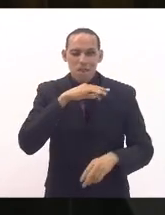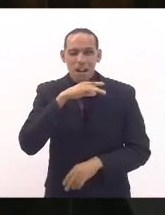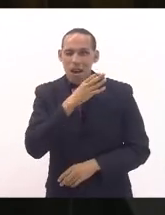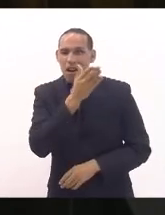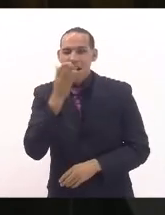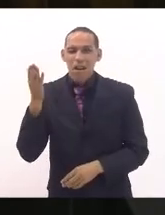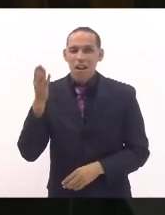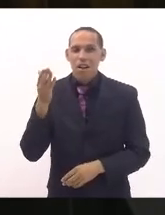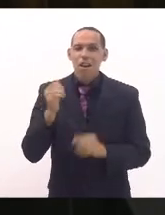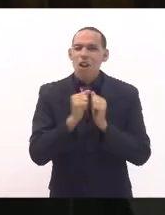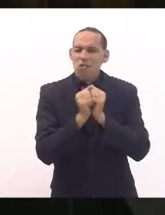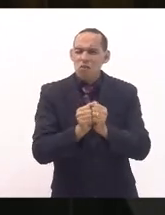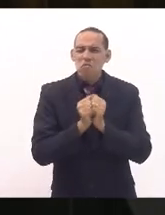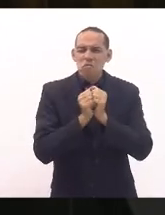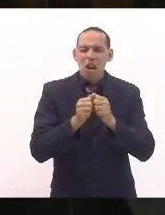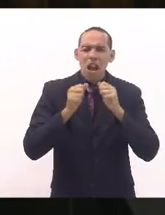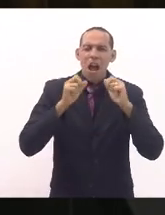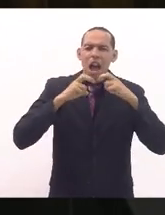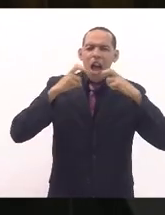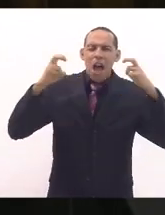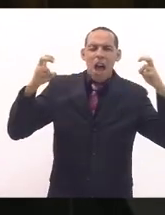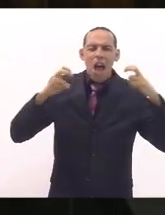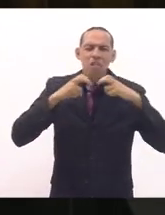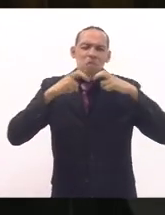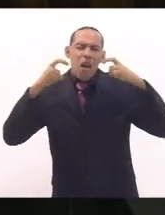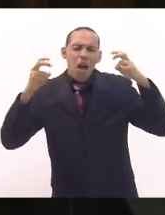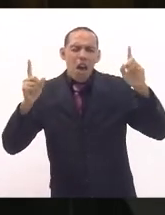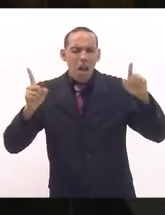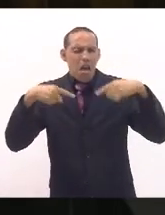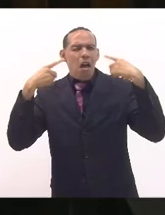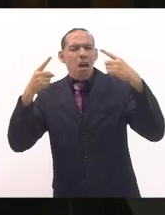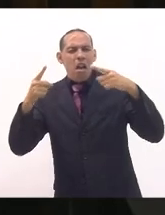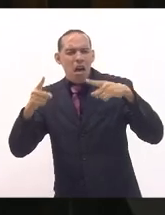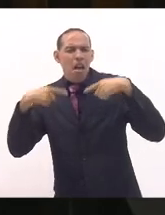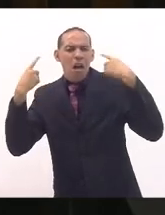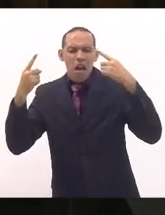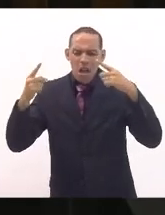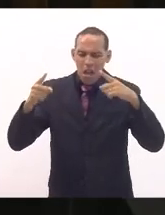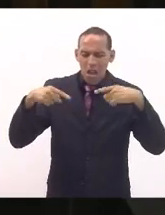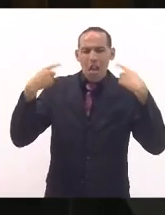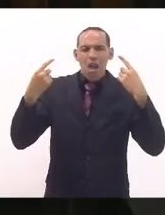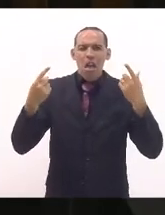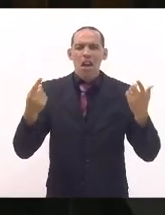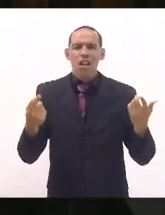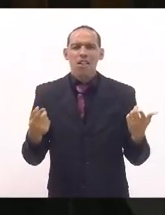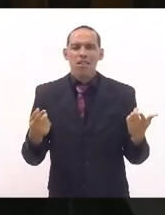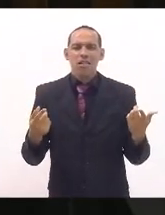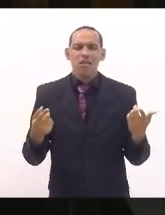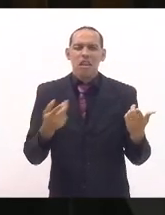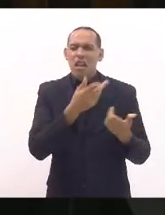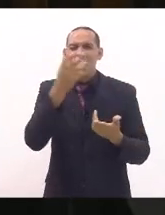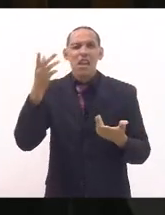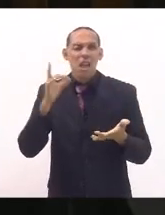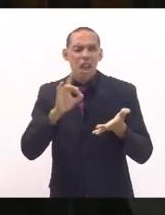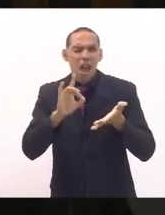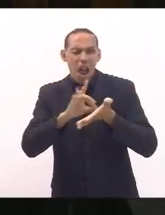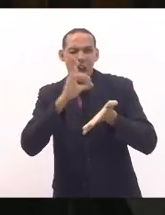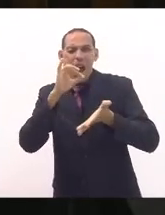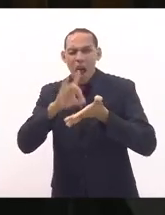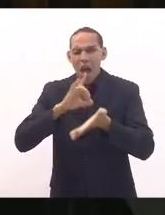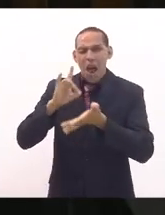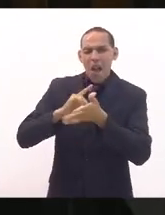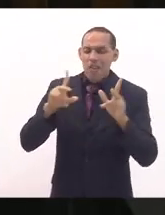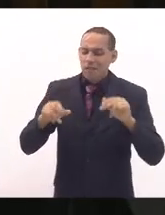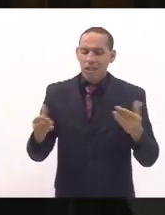lá vociferando em Santa Teresa, me atacando, colocando todo o seu ódio, exatamente como vejo aqui